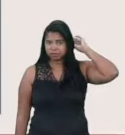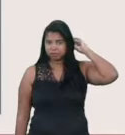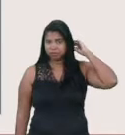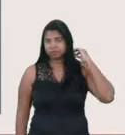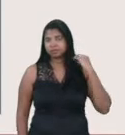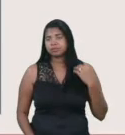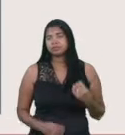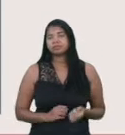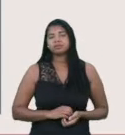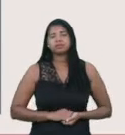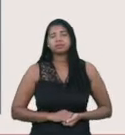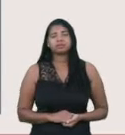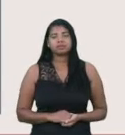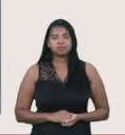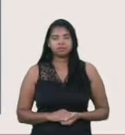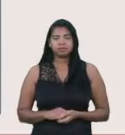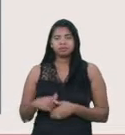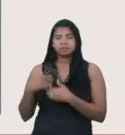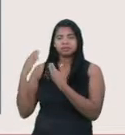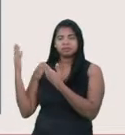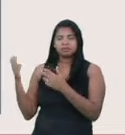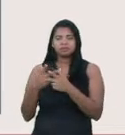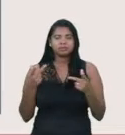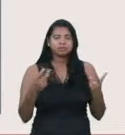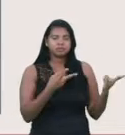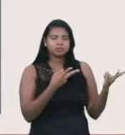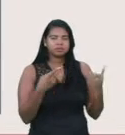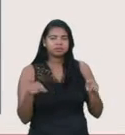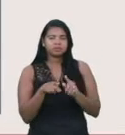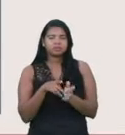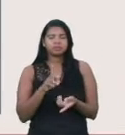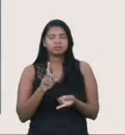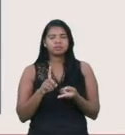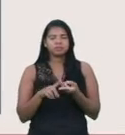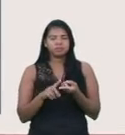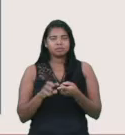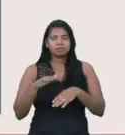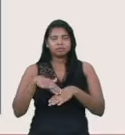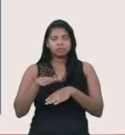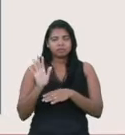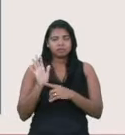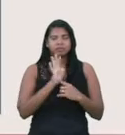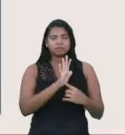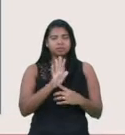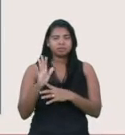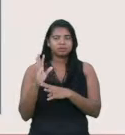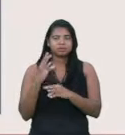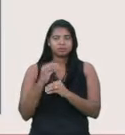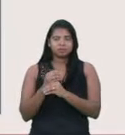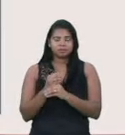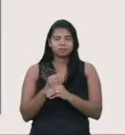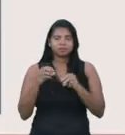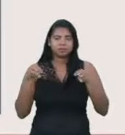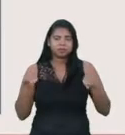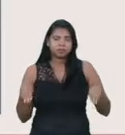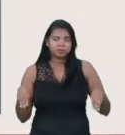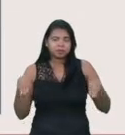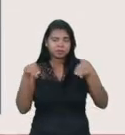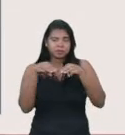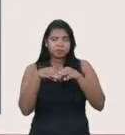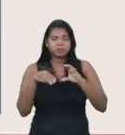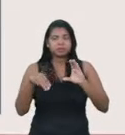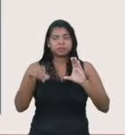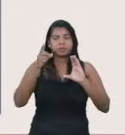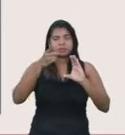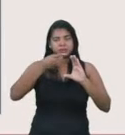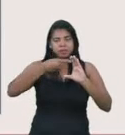nós vamos ter uma coisa que eu queria chamar a sua atenção é que note que nos extremos esse campo magnético ele está curvo e